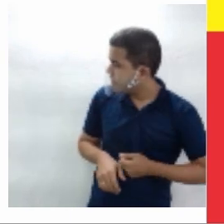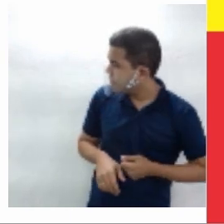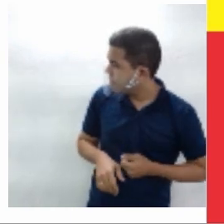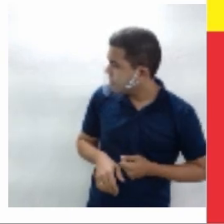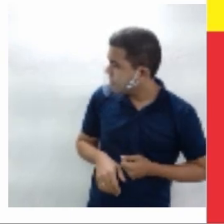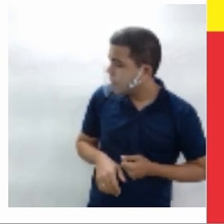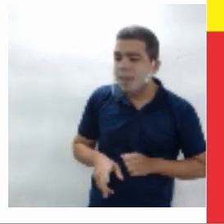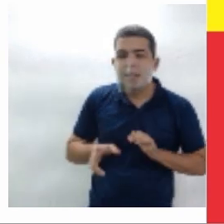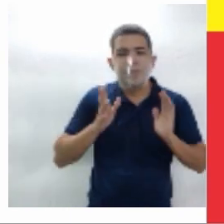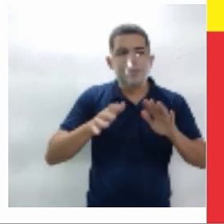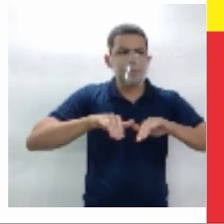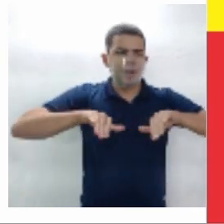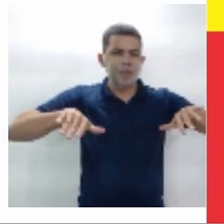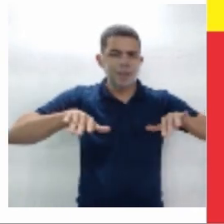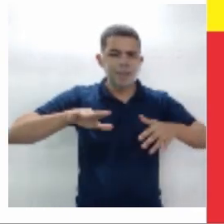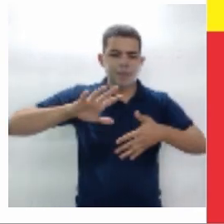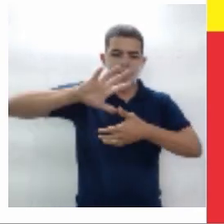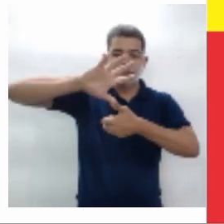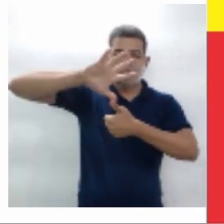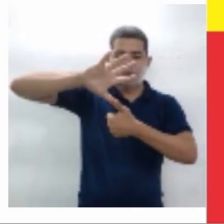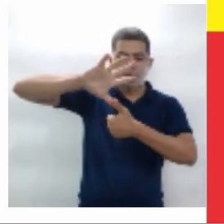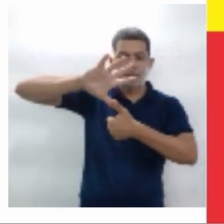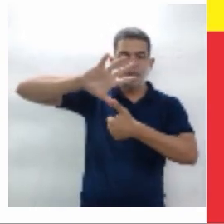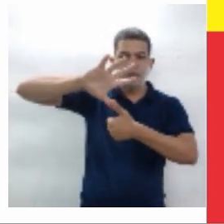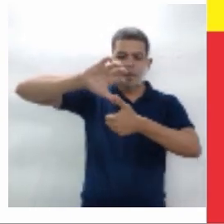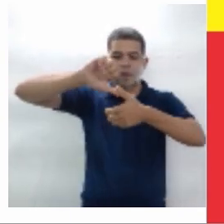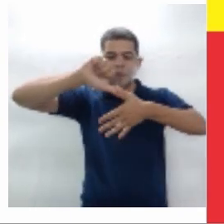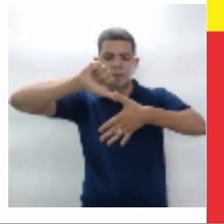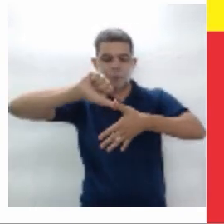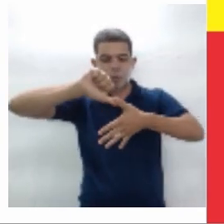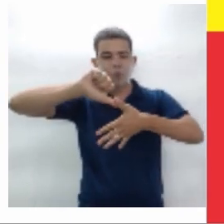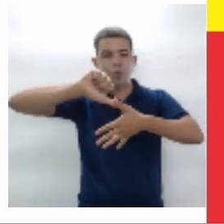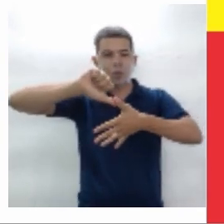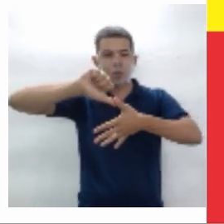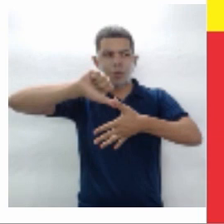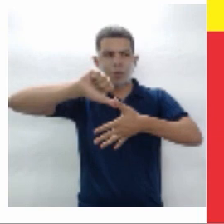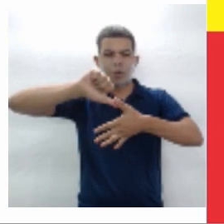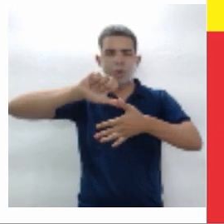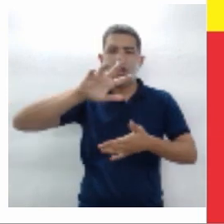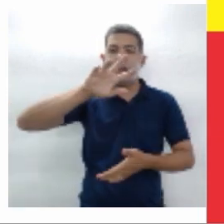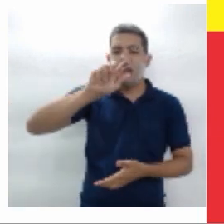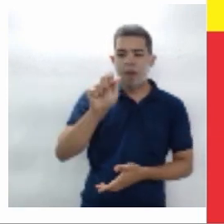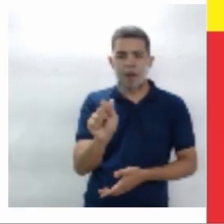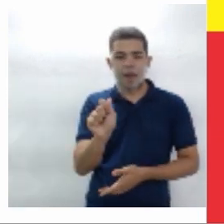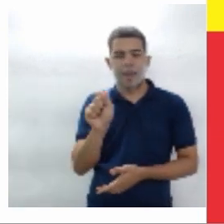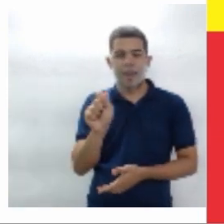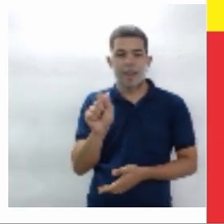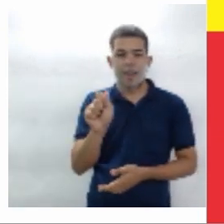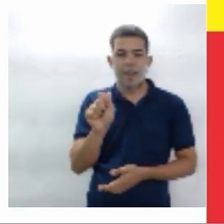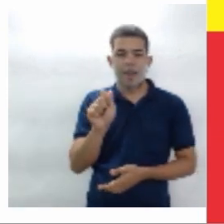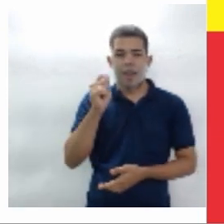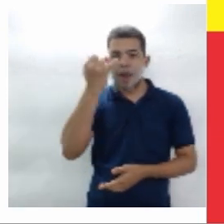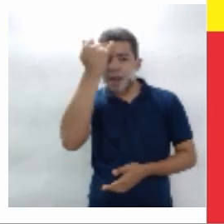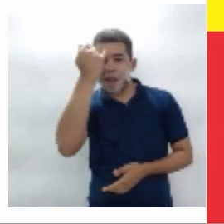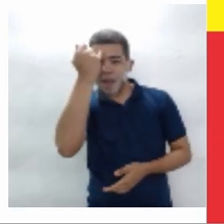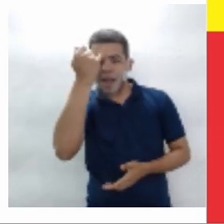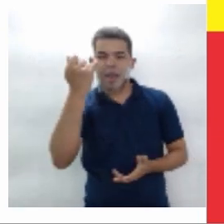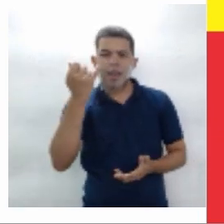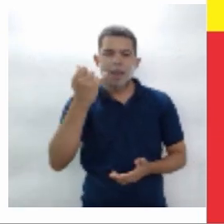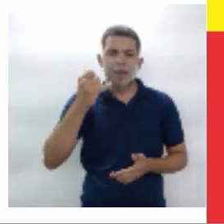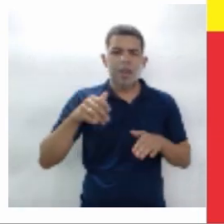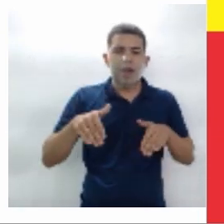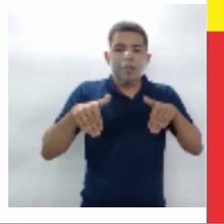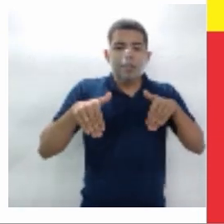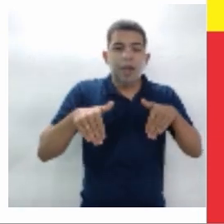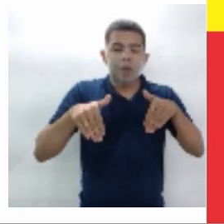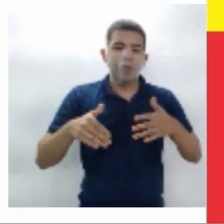separado, olha, a América do Norte, a América do Sul, a África, a Índia, a Austrália,